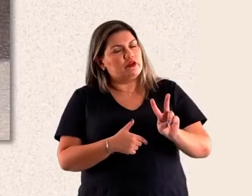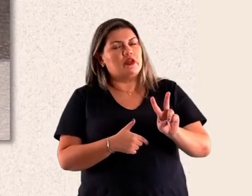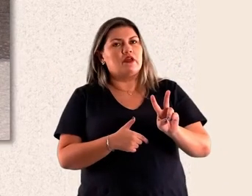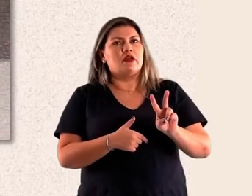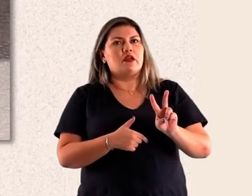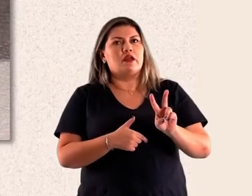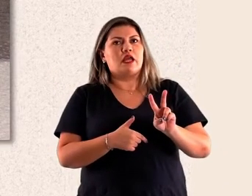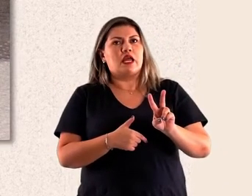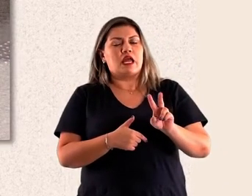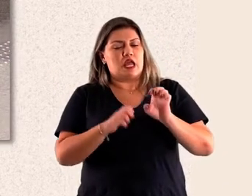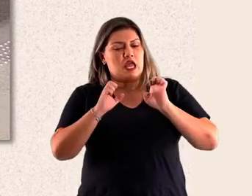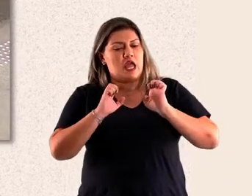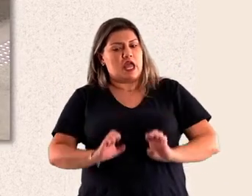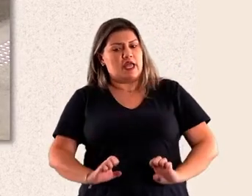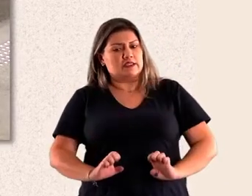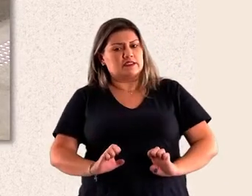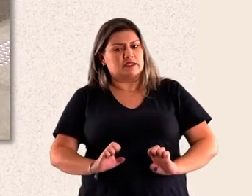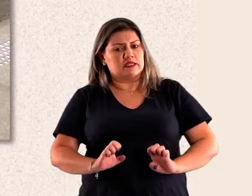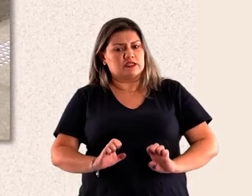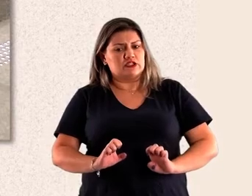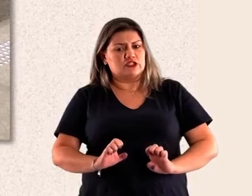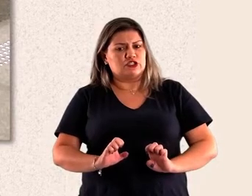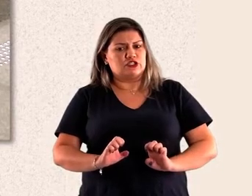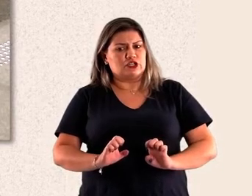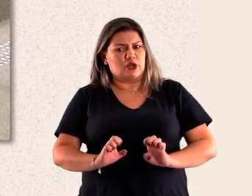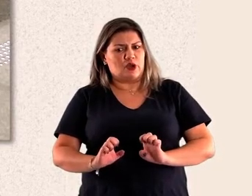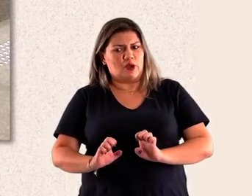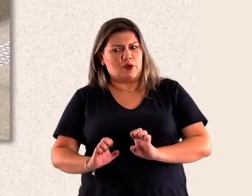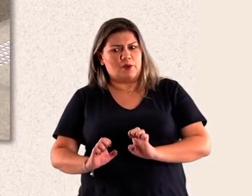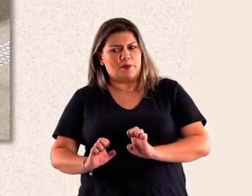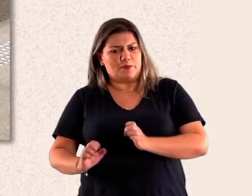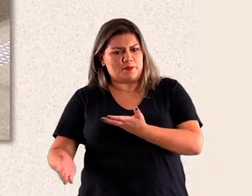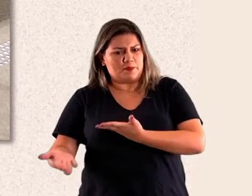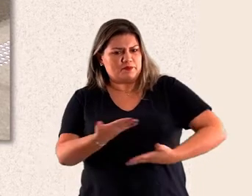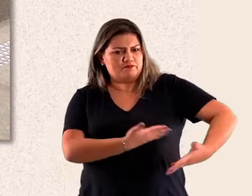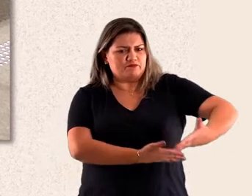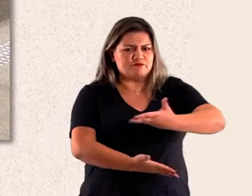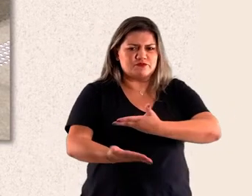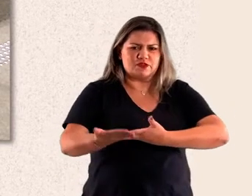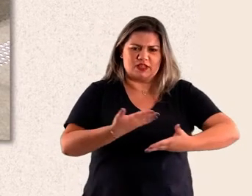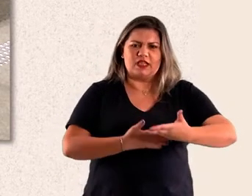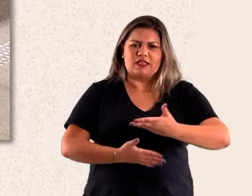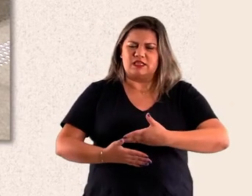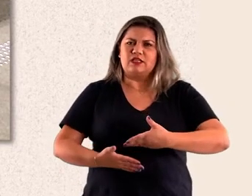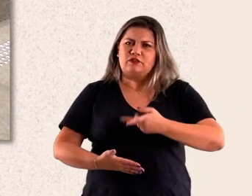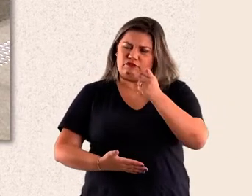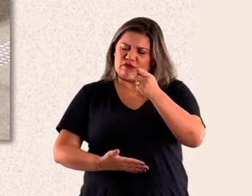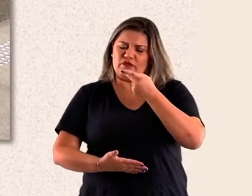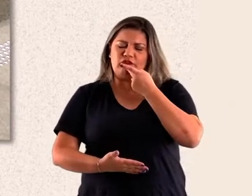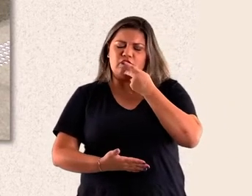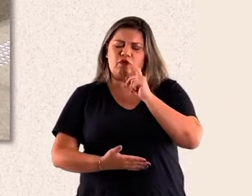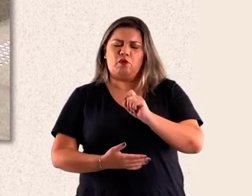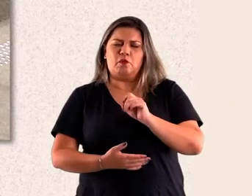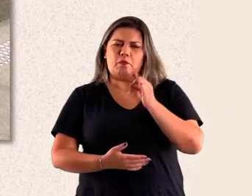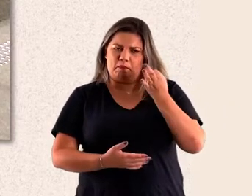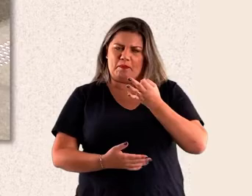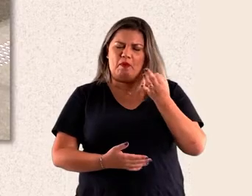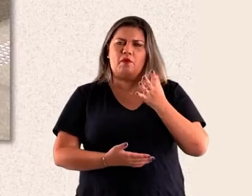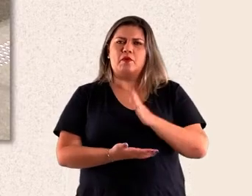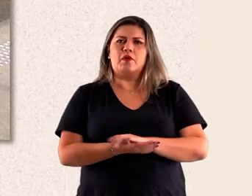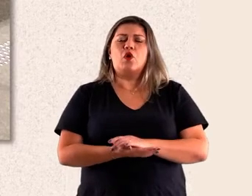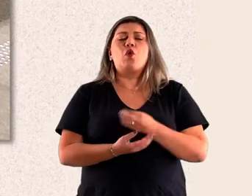essa ética interdependente né que você citou com muita propriedade Como poderíamos ajudar